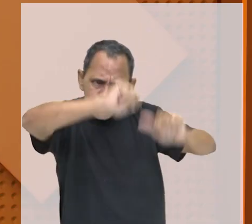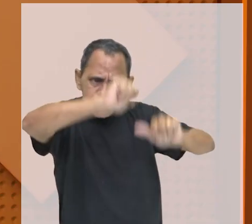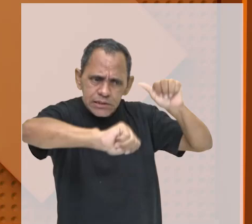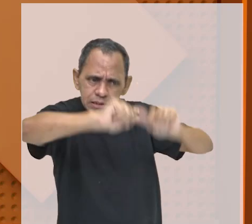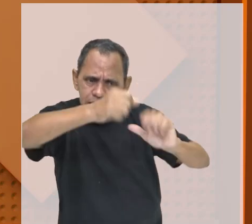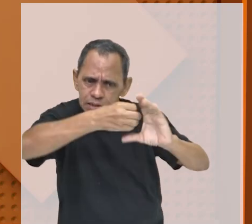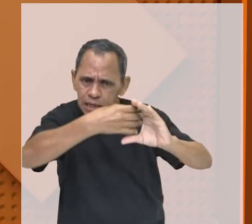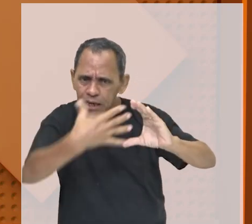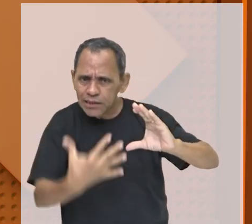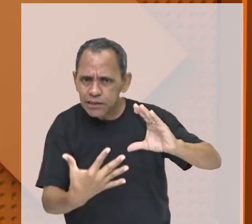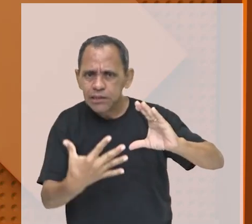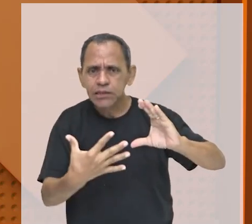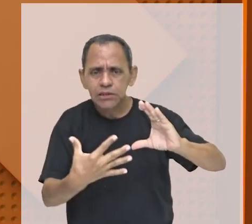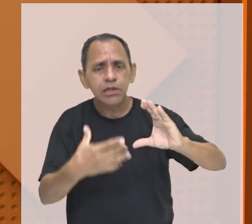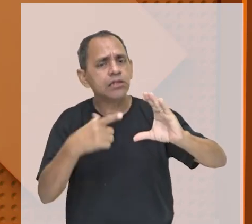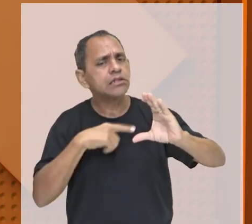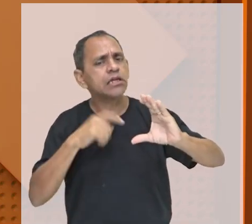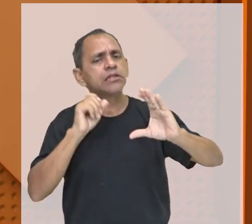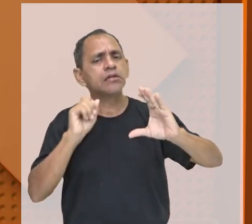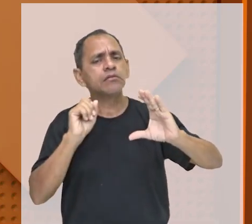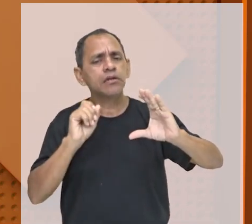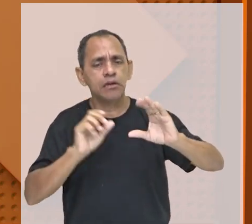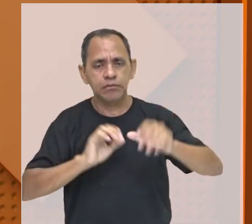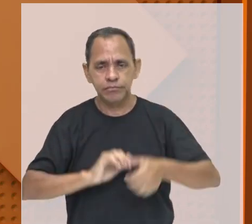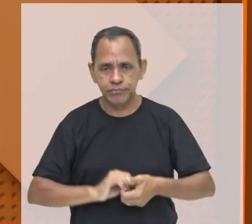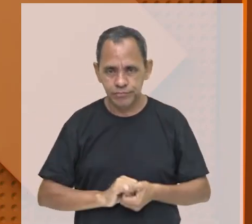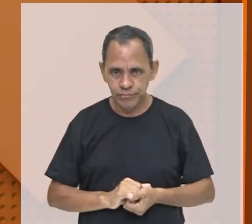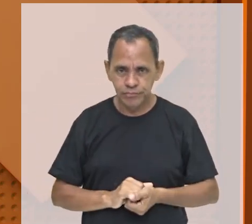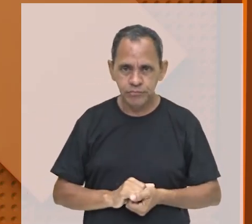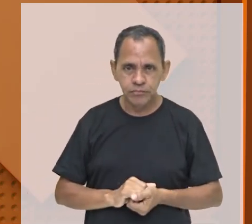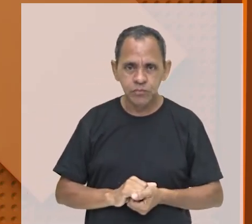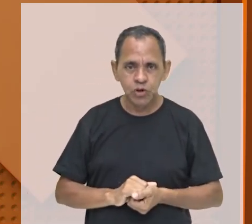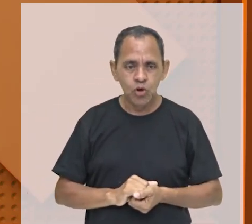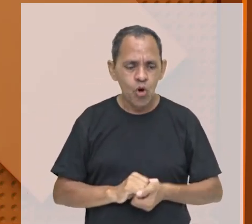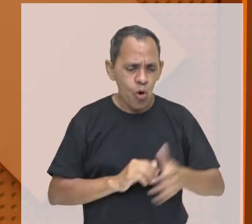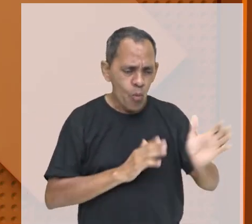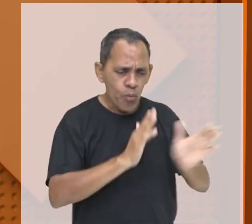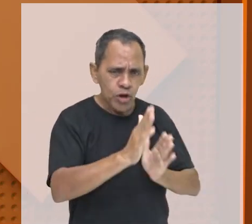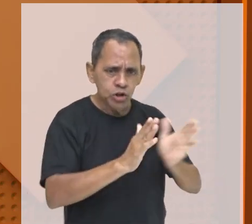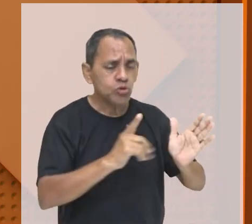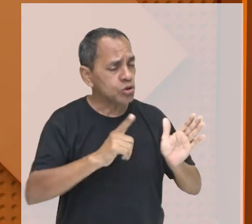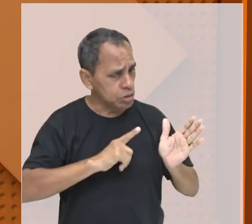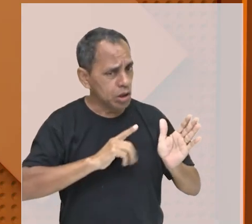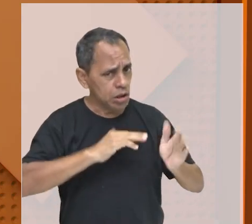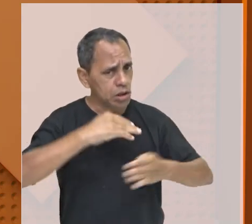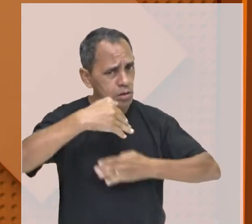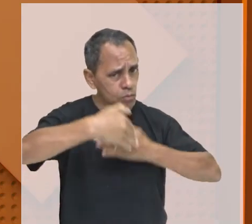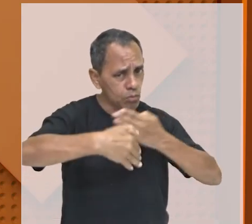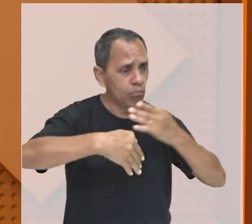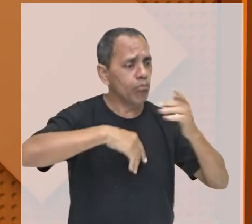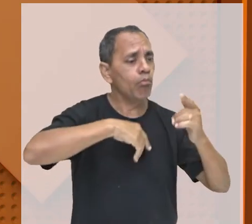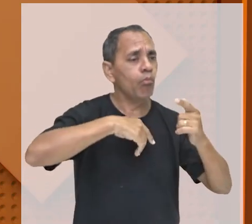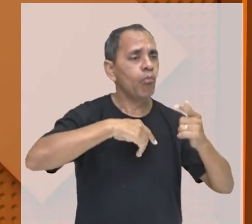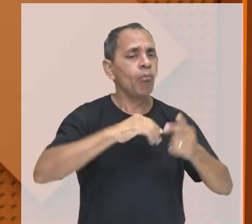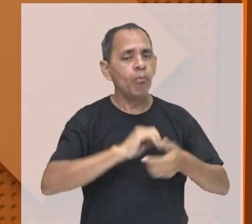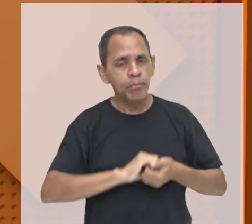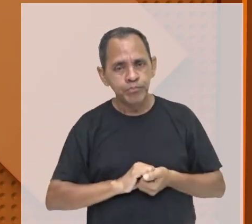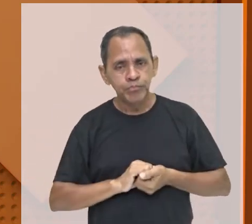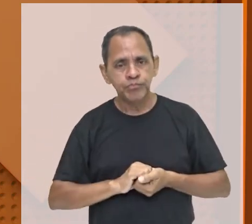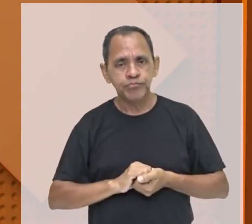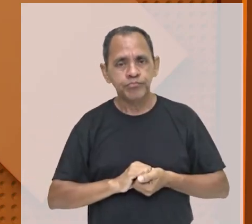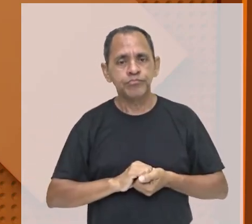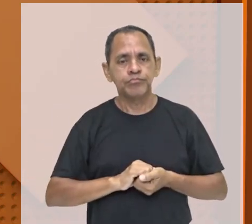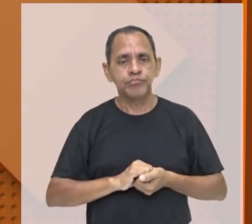características, né? A gente também vai ter um momento em que ocorrem essas mudanças, tá? Essas mudanças em que a